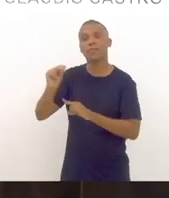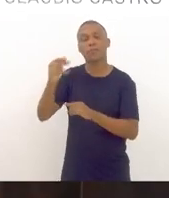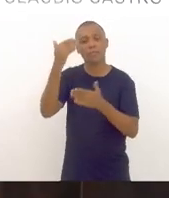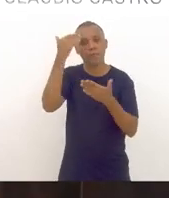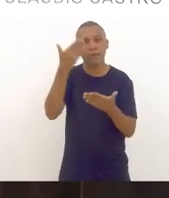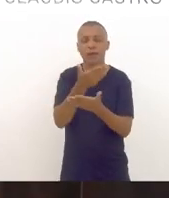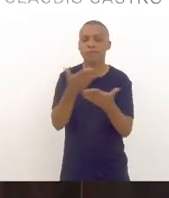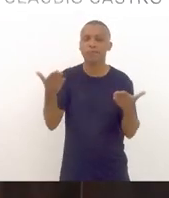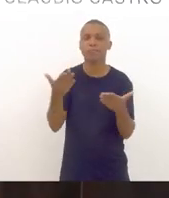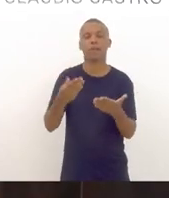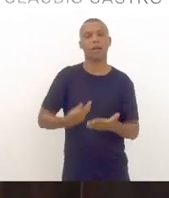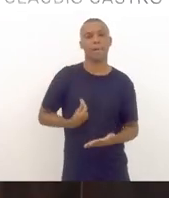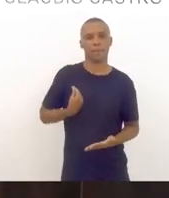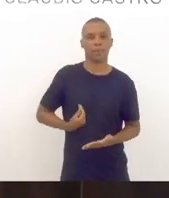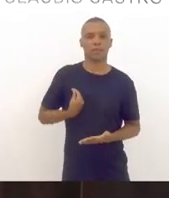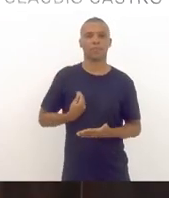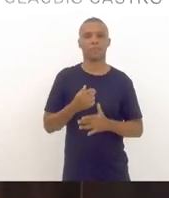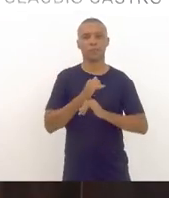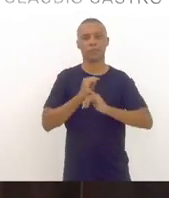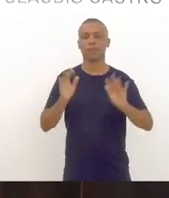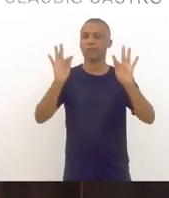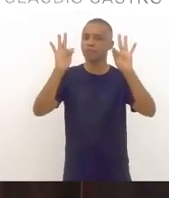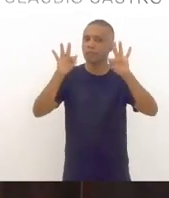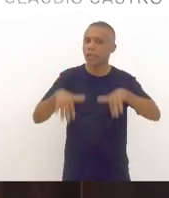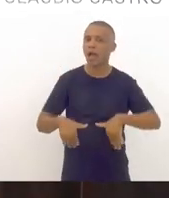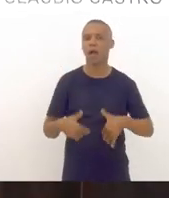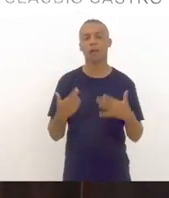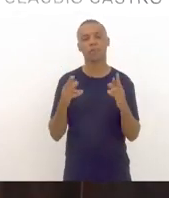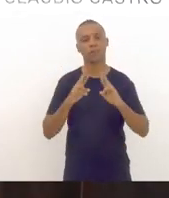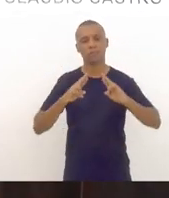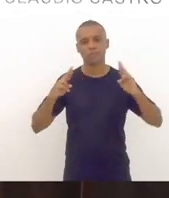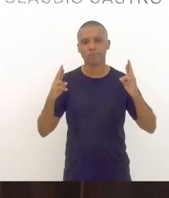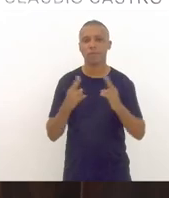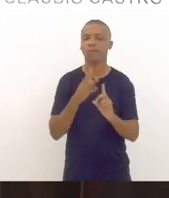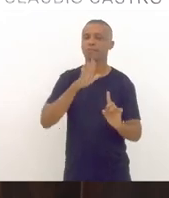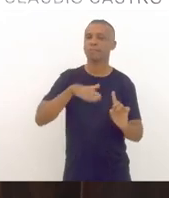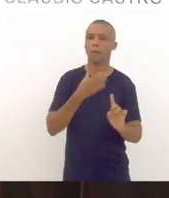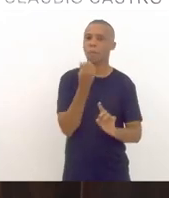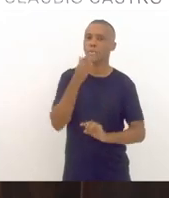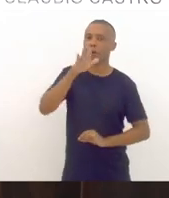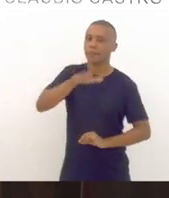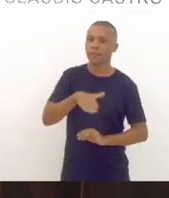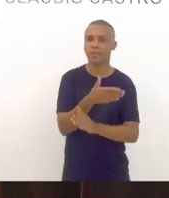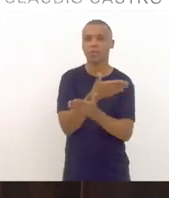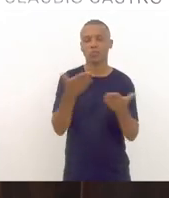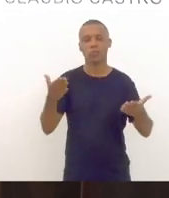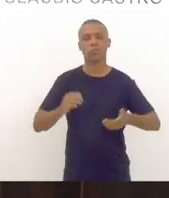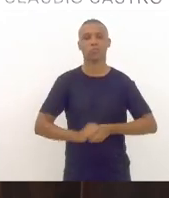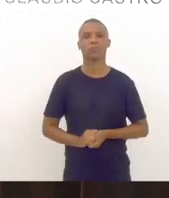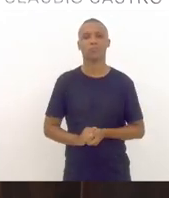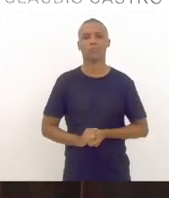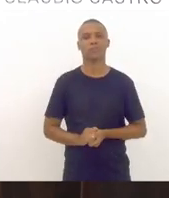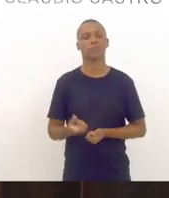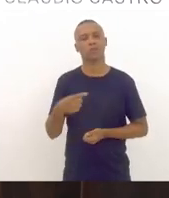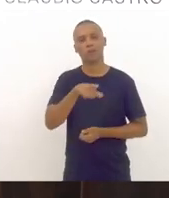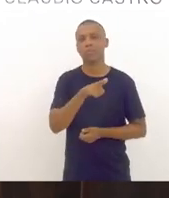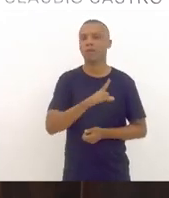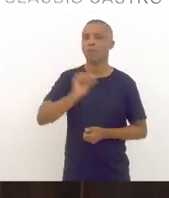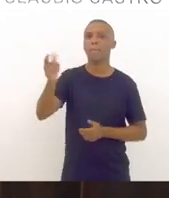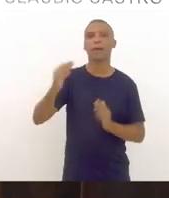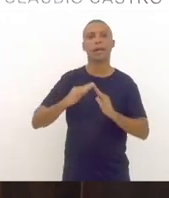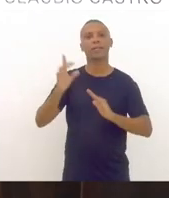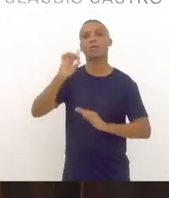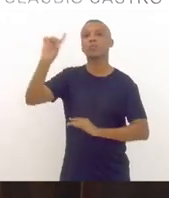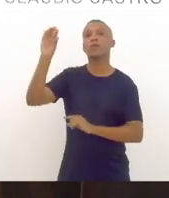de todos. Declaro encerrada essa sessão solene. Uma boa tarde a todos, que todos vão para casa com Deus.